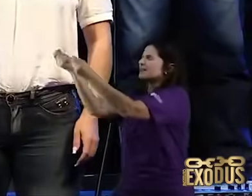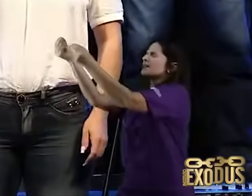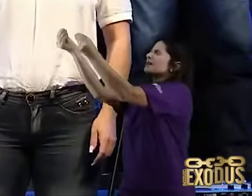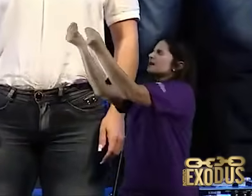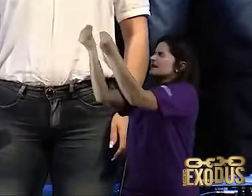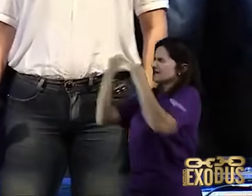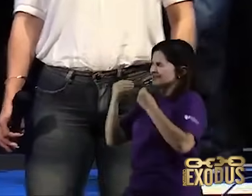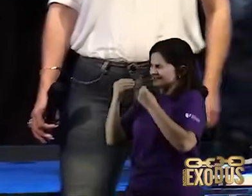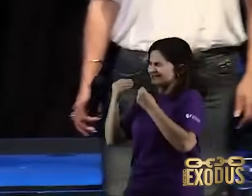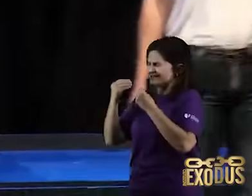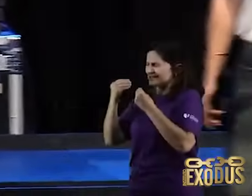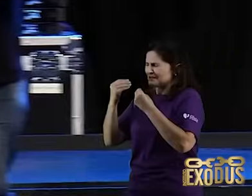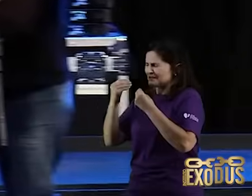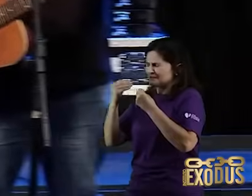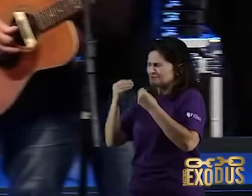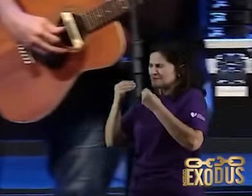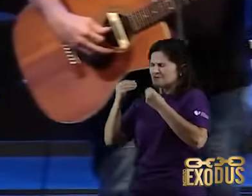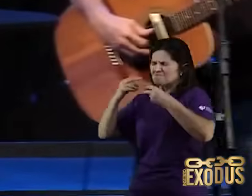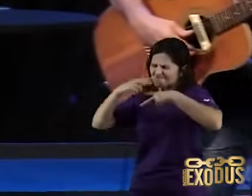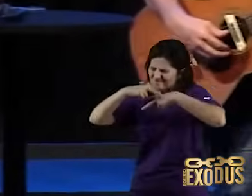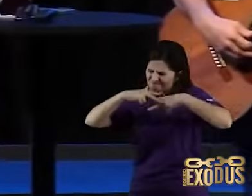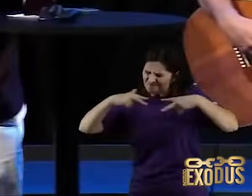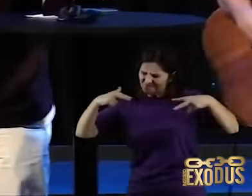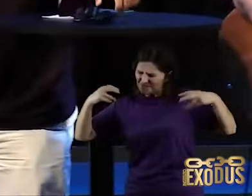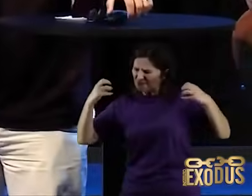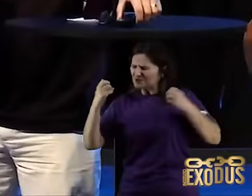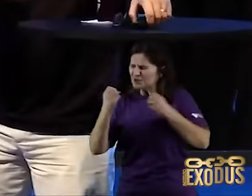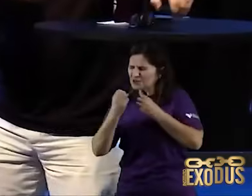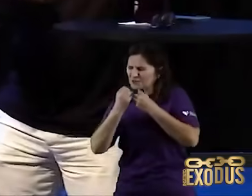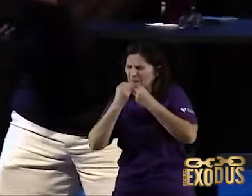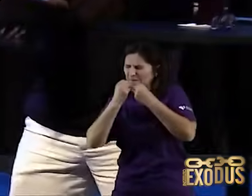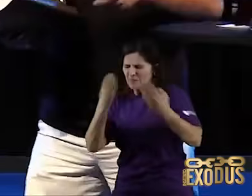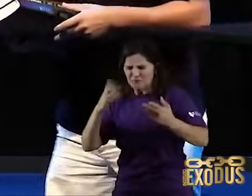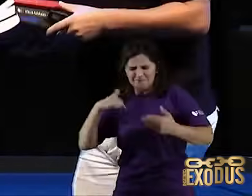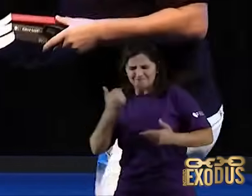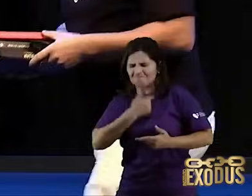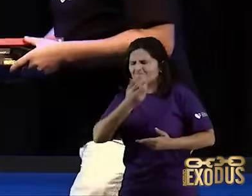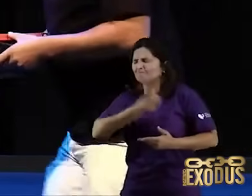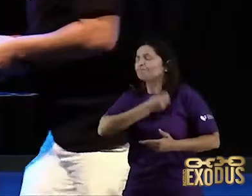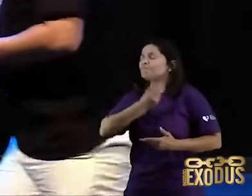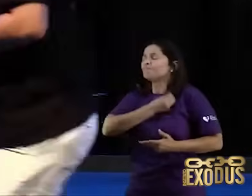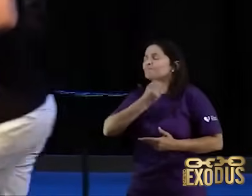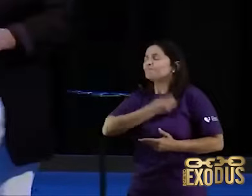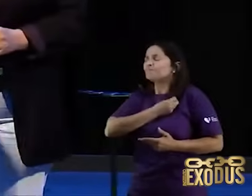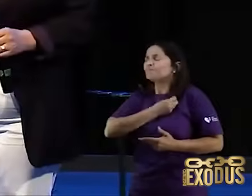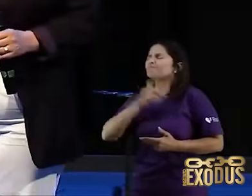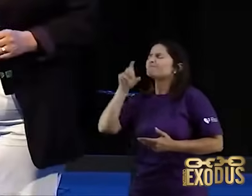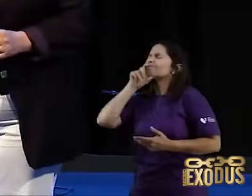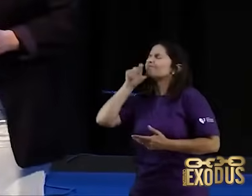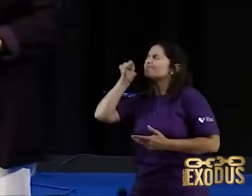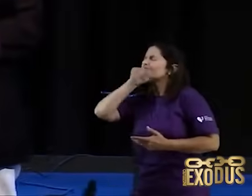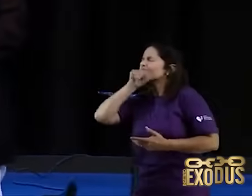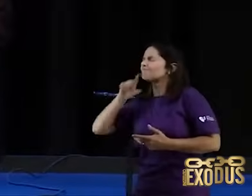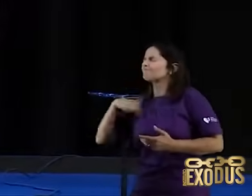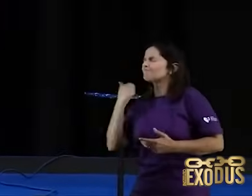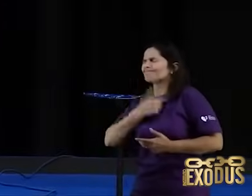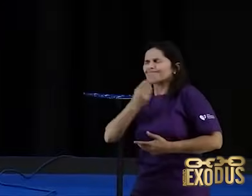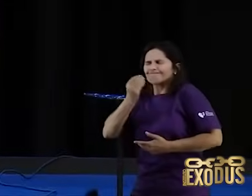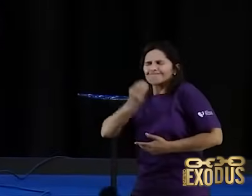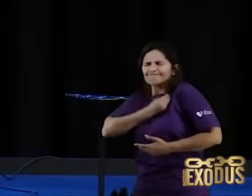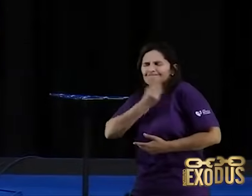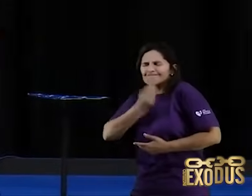em todas as áreas da nossa vida Pai queremos viver Dent da nossa vi mais